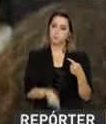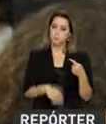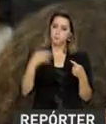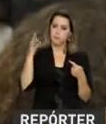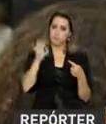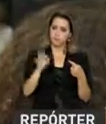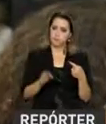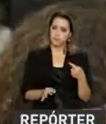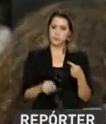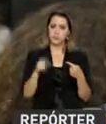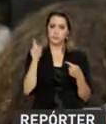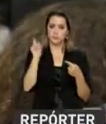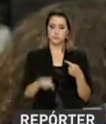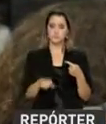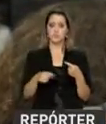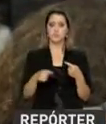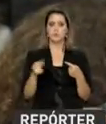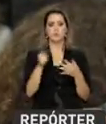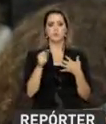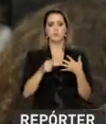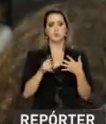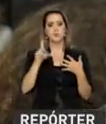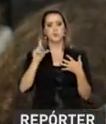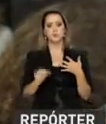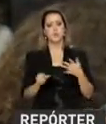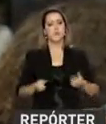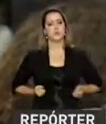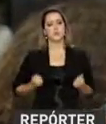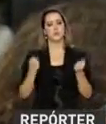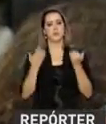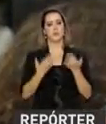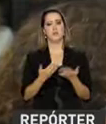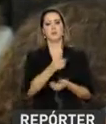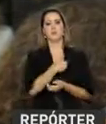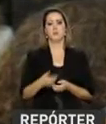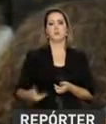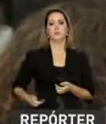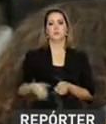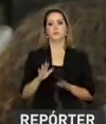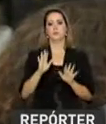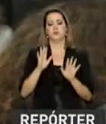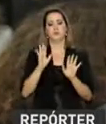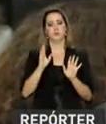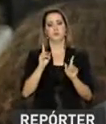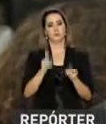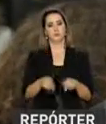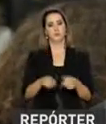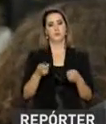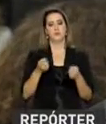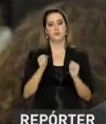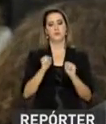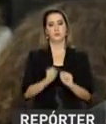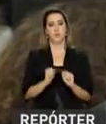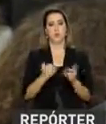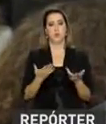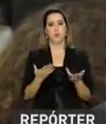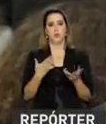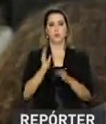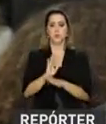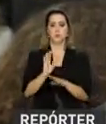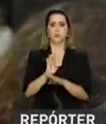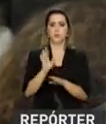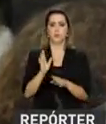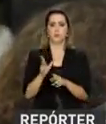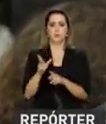claramente é uma medida de redução de despesas, de modo a